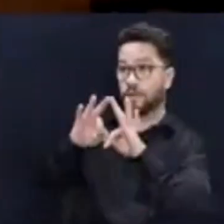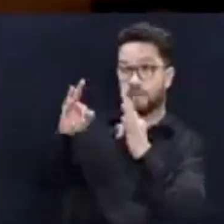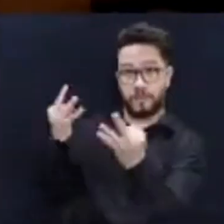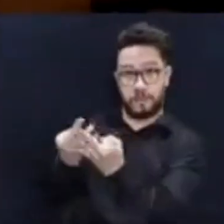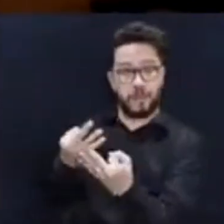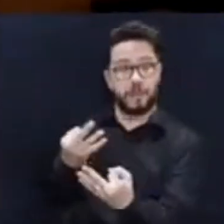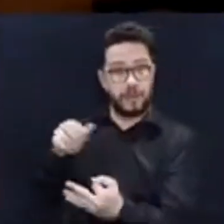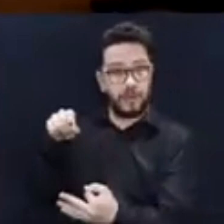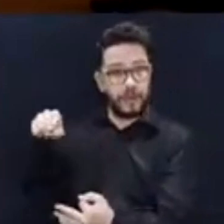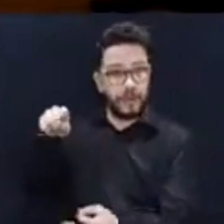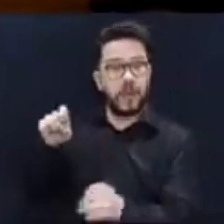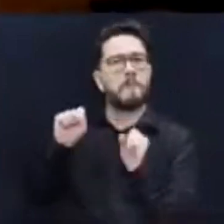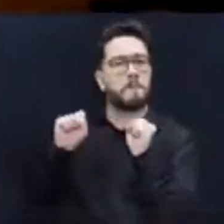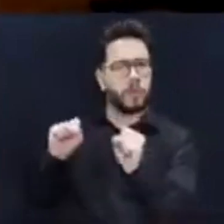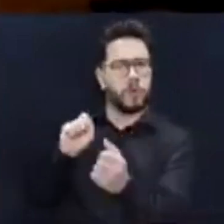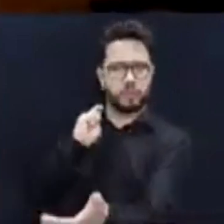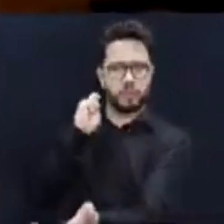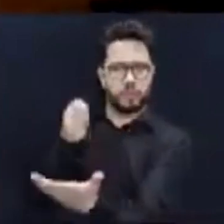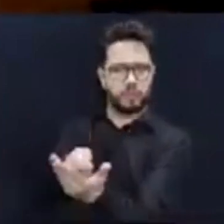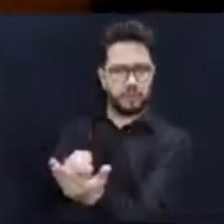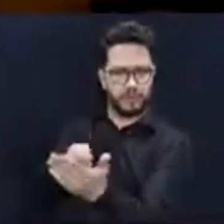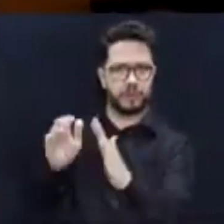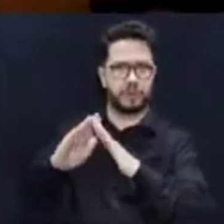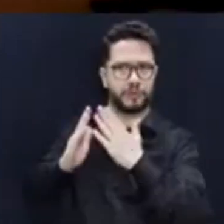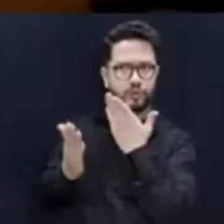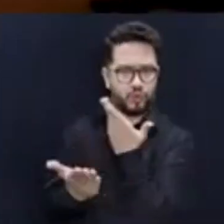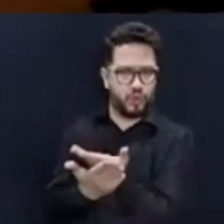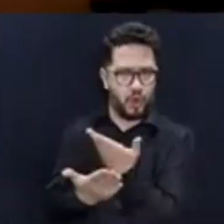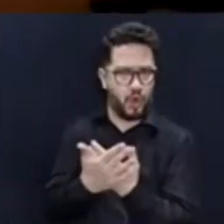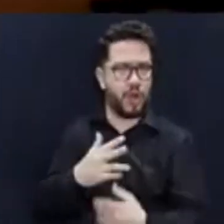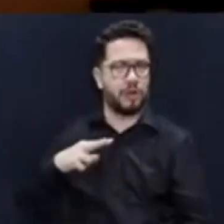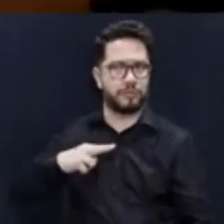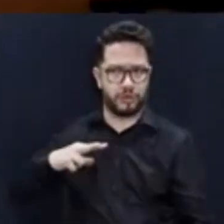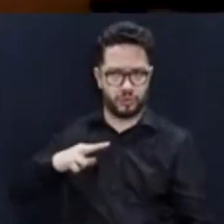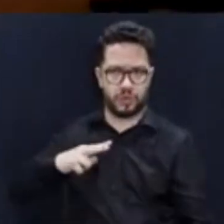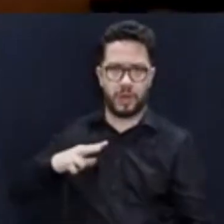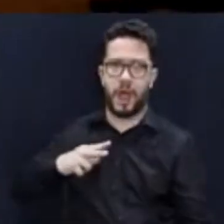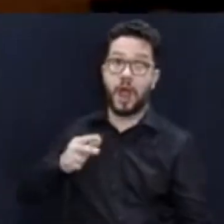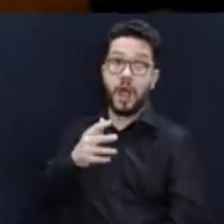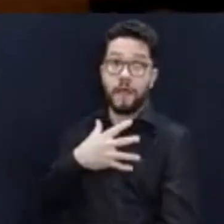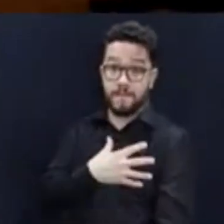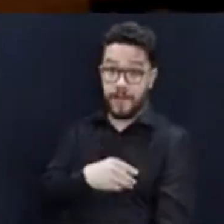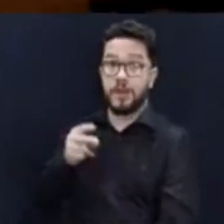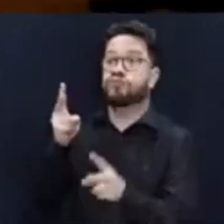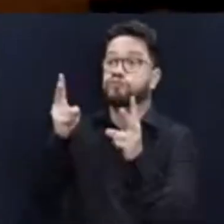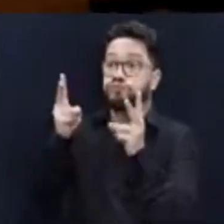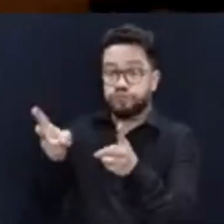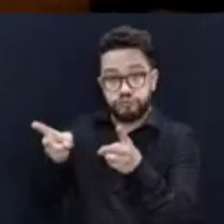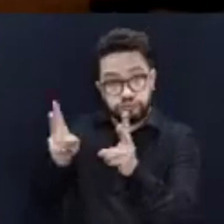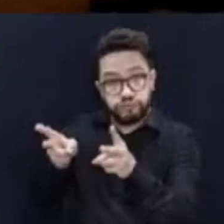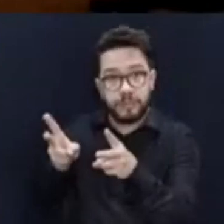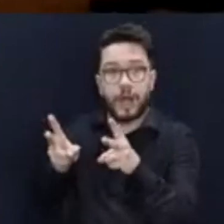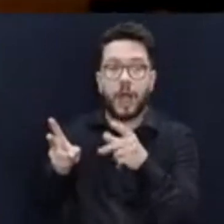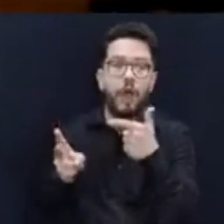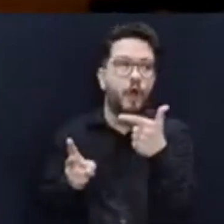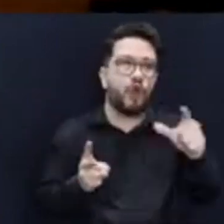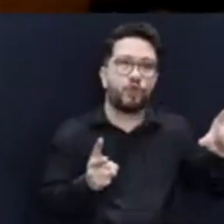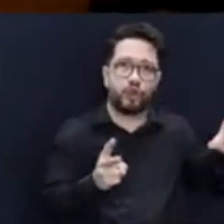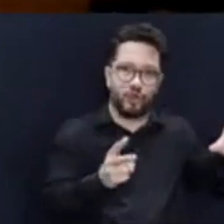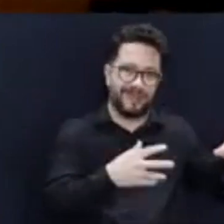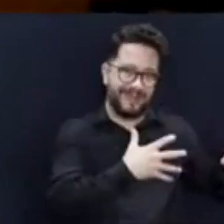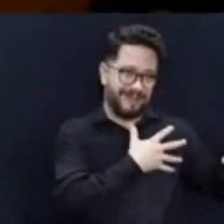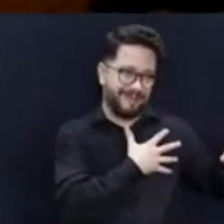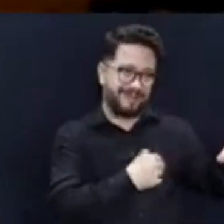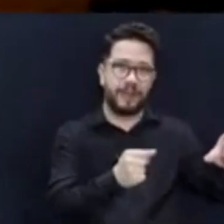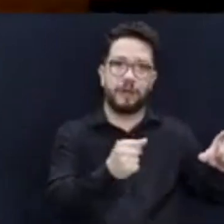têm condições de pagar a mensalidade da escola para o filho que precisa que o